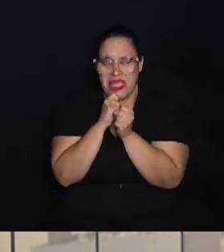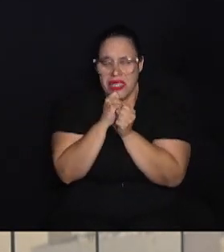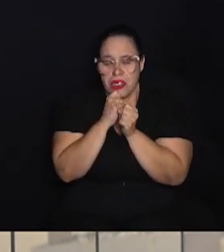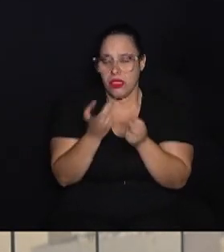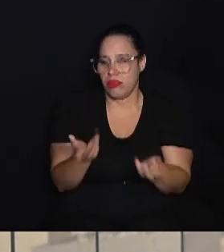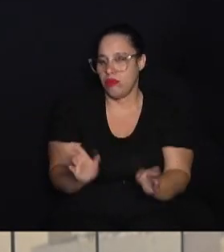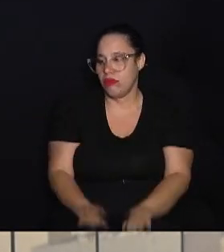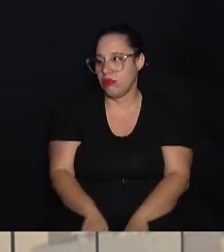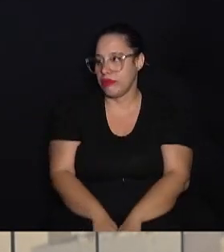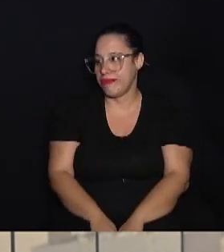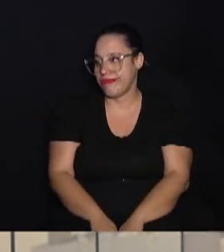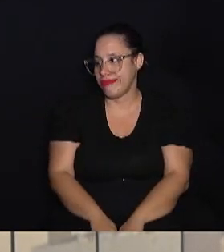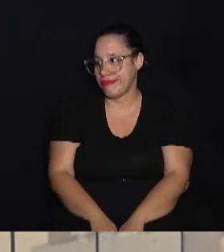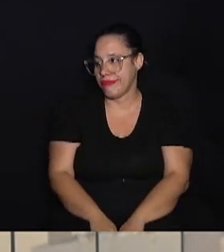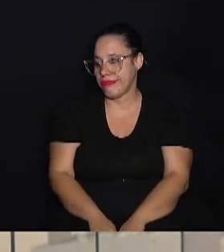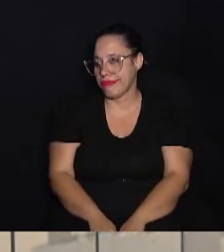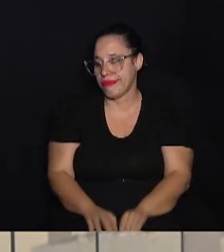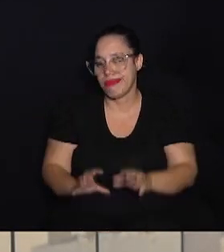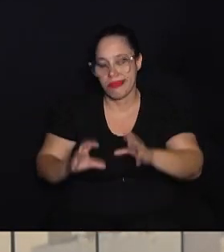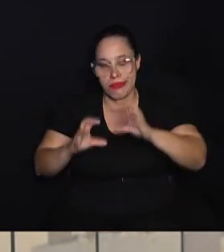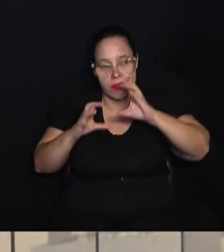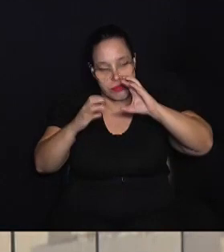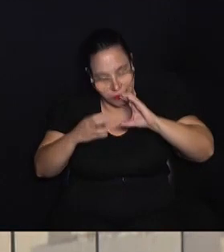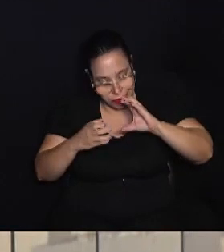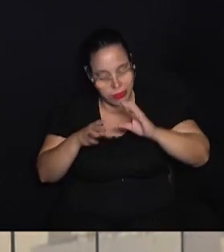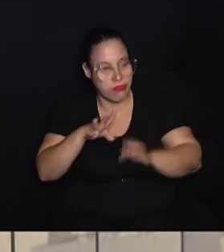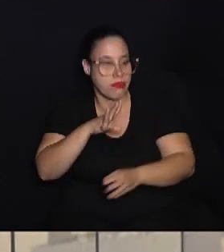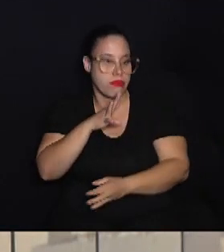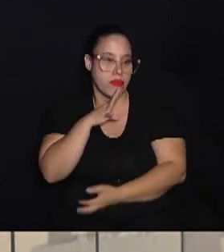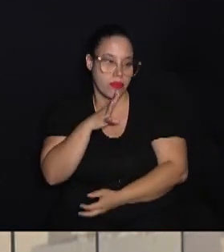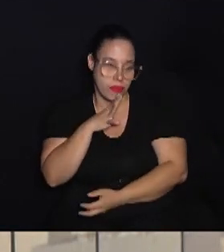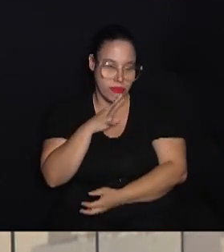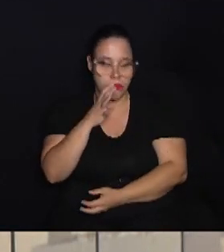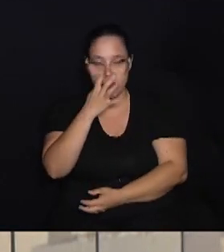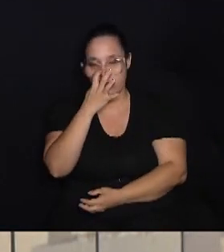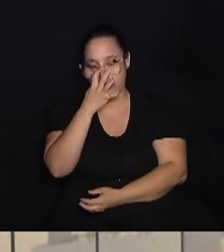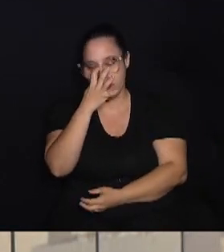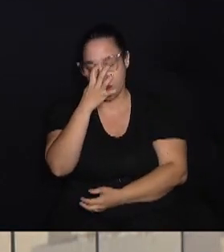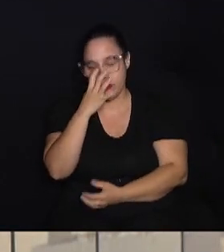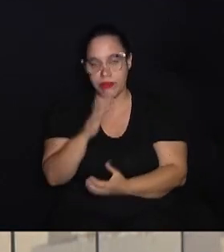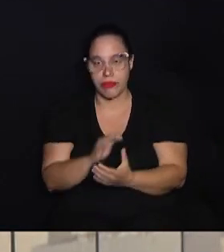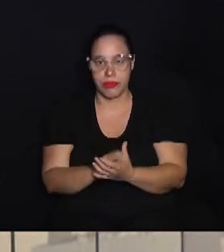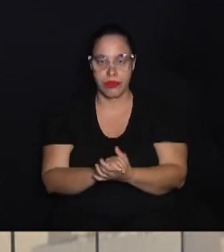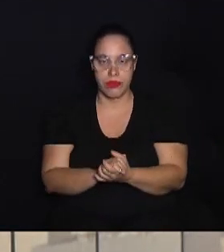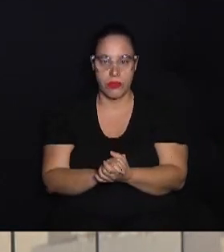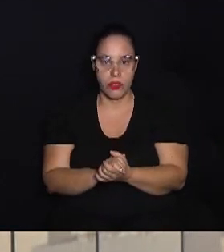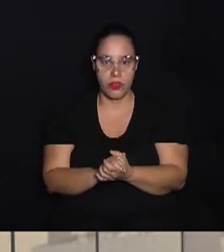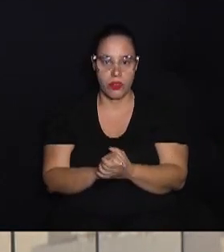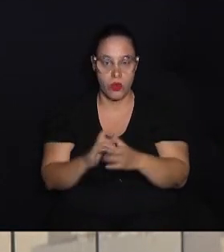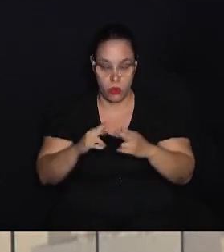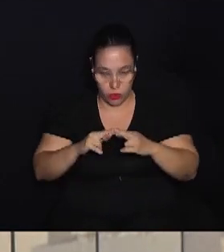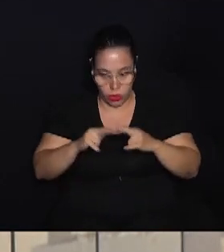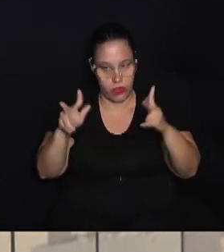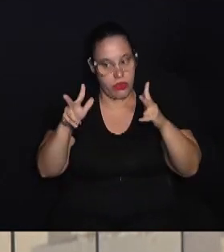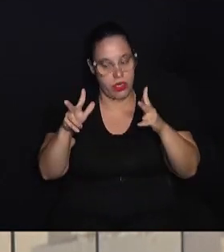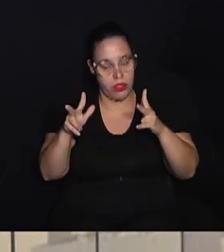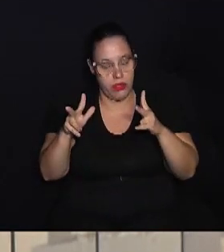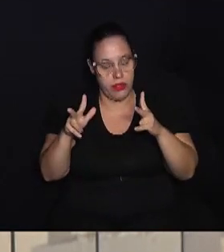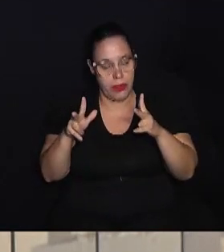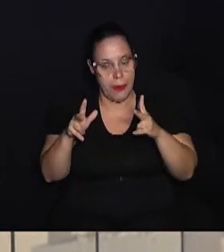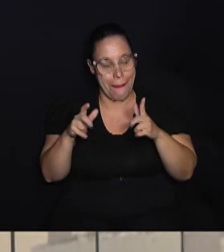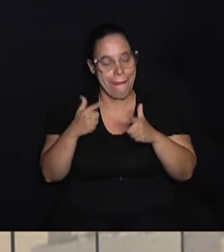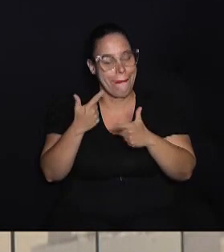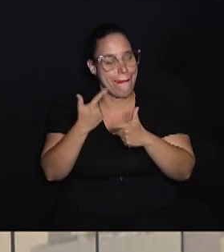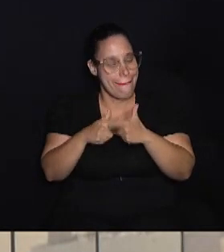a questão. É aquele clima que a gente tem, que a gente conhece, a gente passa a ter uma diferença. E isso tem uma